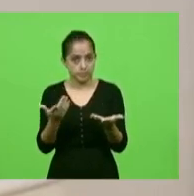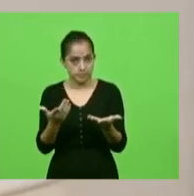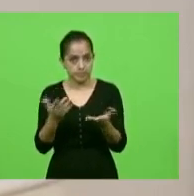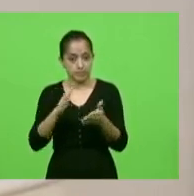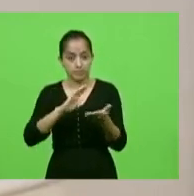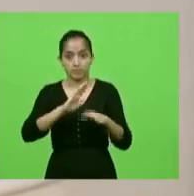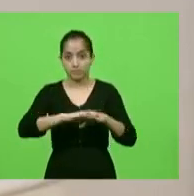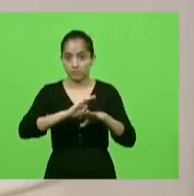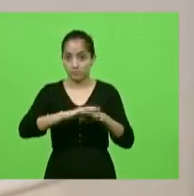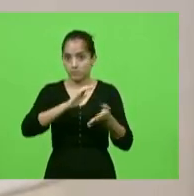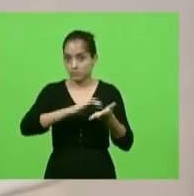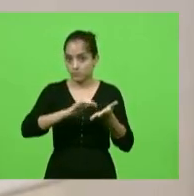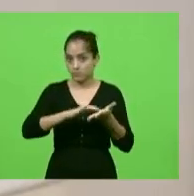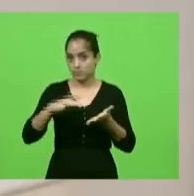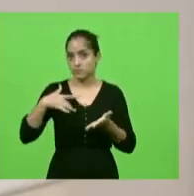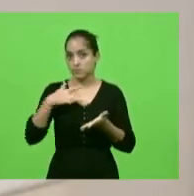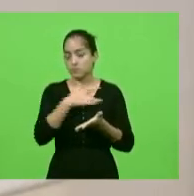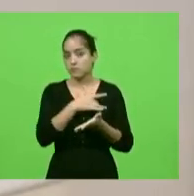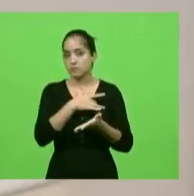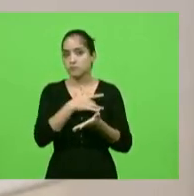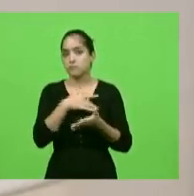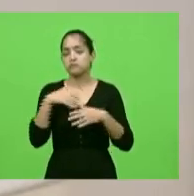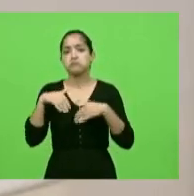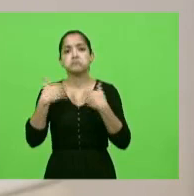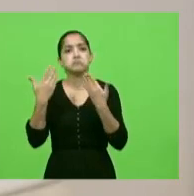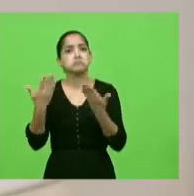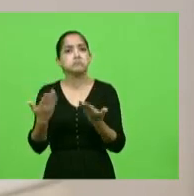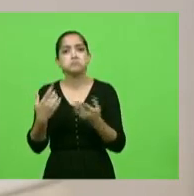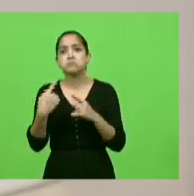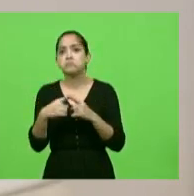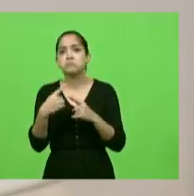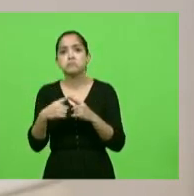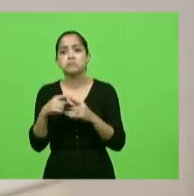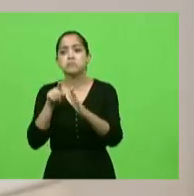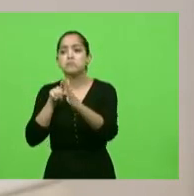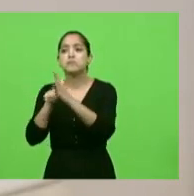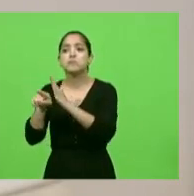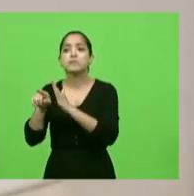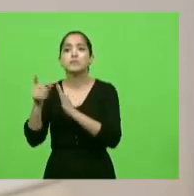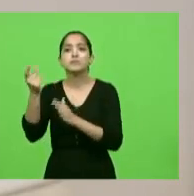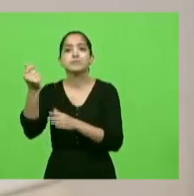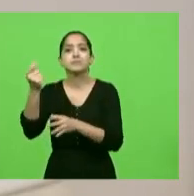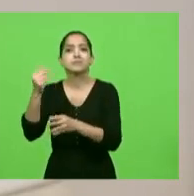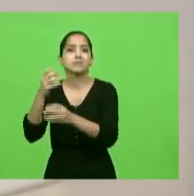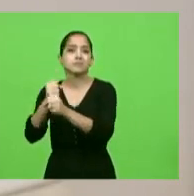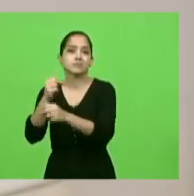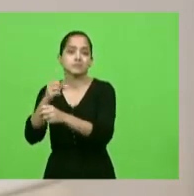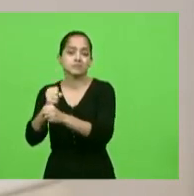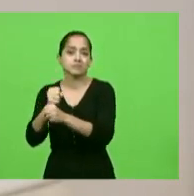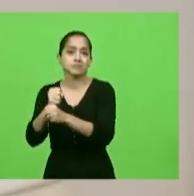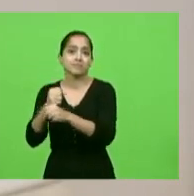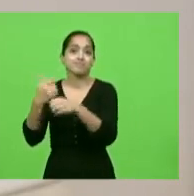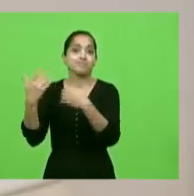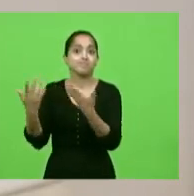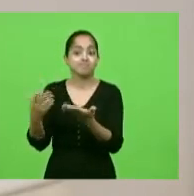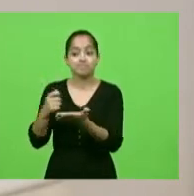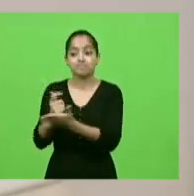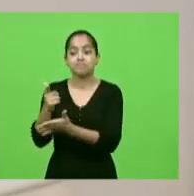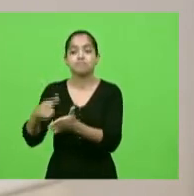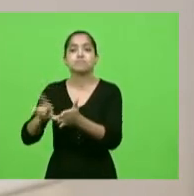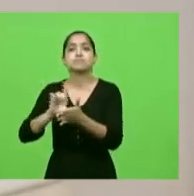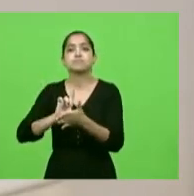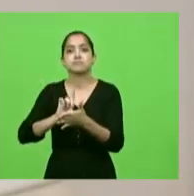Secretaria de Estado da Saúde, por qual razão ele teria feito consulta ao Tribunal de Contas sobre eventual possibilidade de pagamento